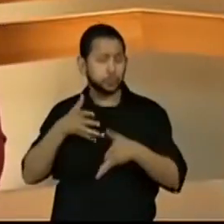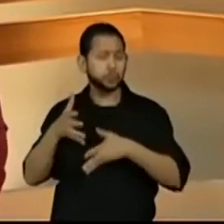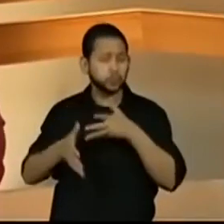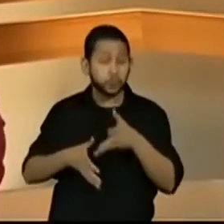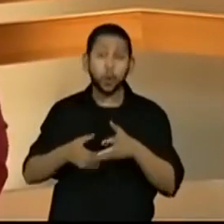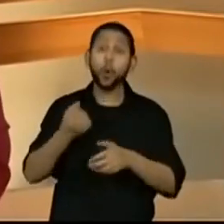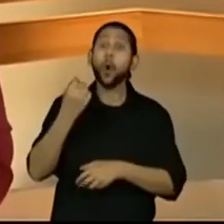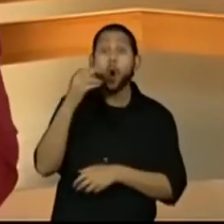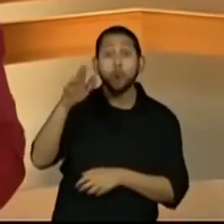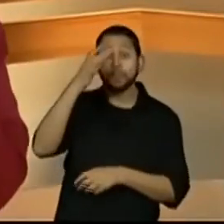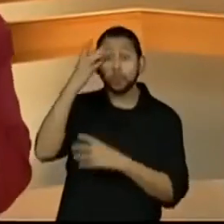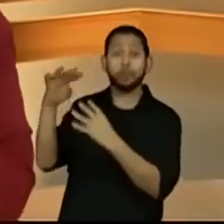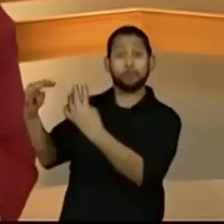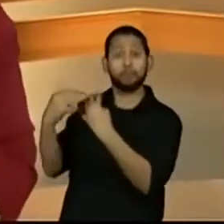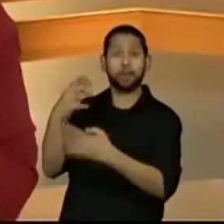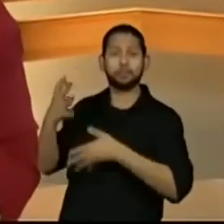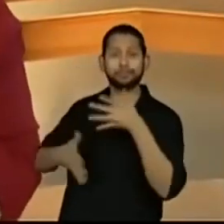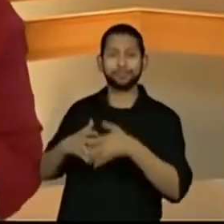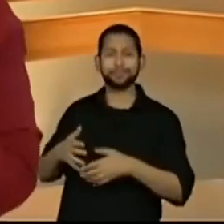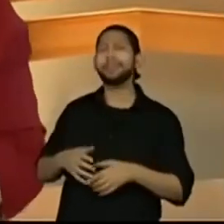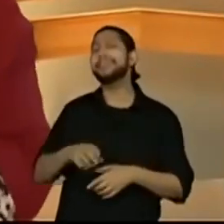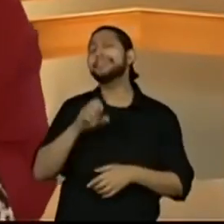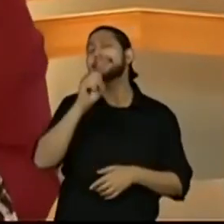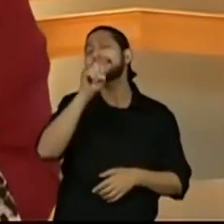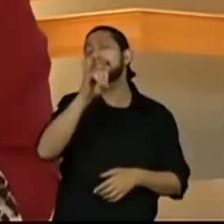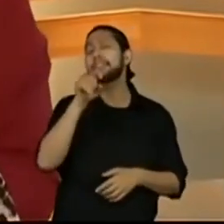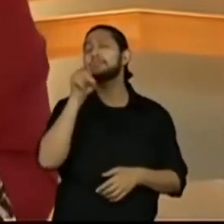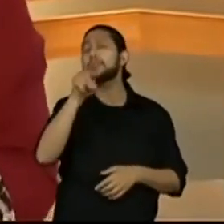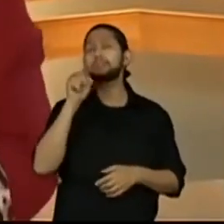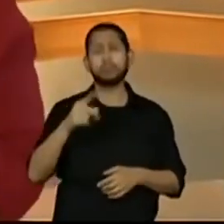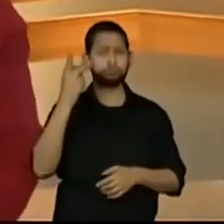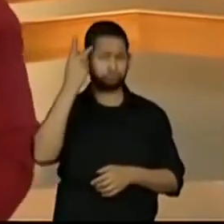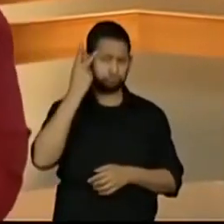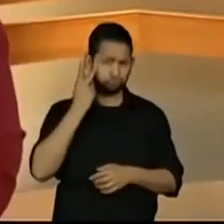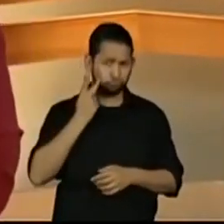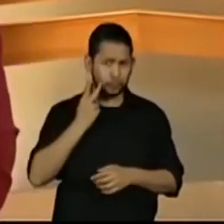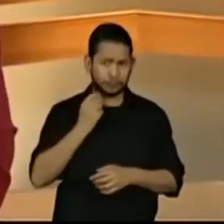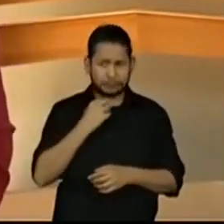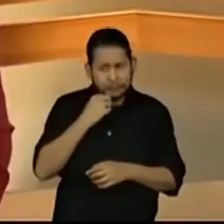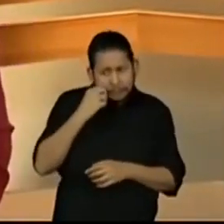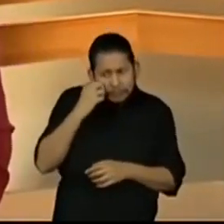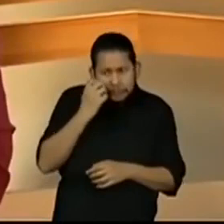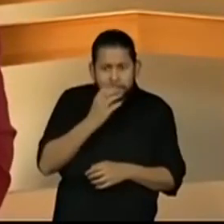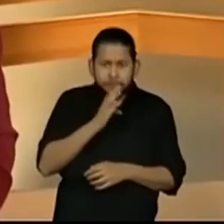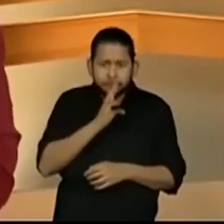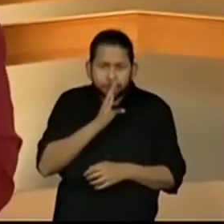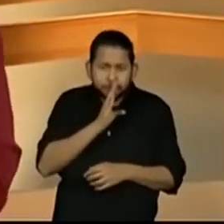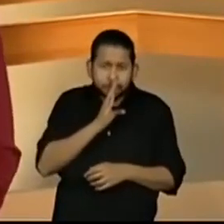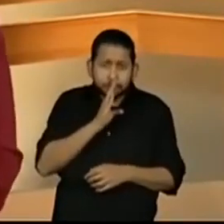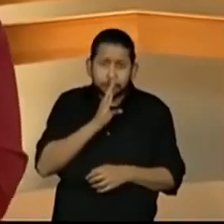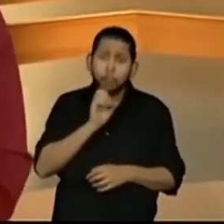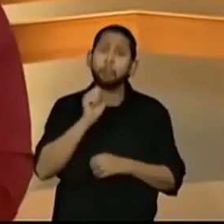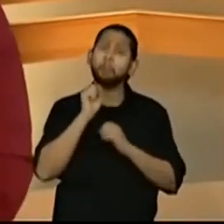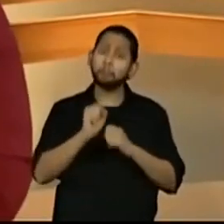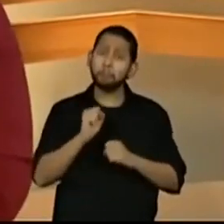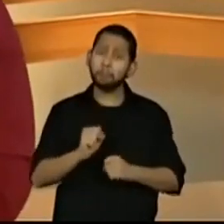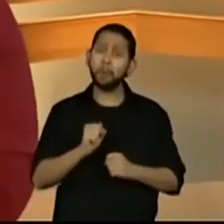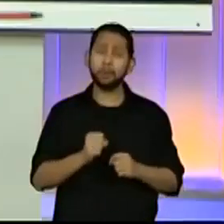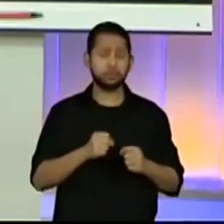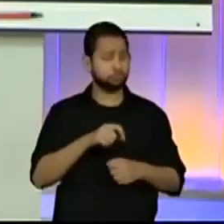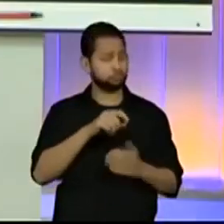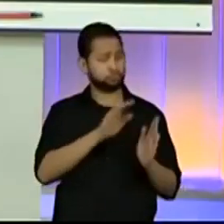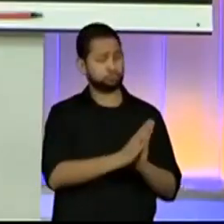Para os tímidos, é a chance de perder a timidez, mesmo que esteja sozinho. A leitura em voz